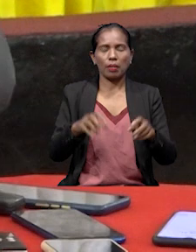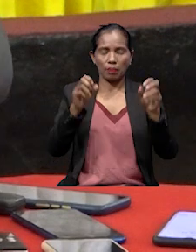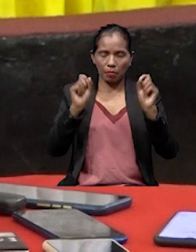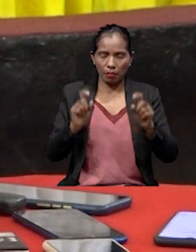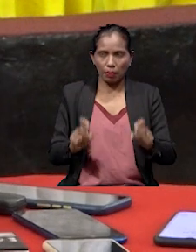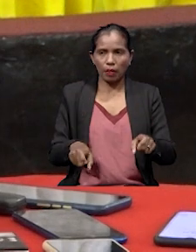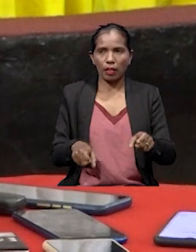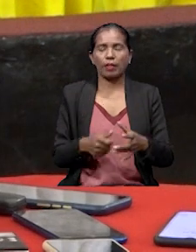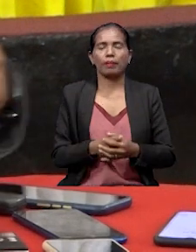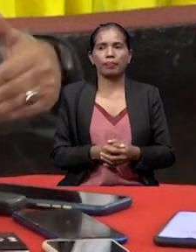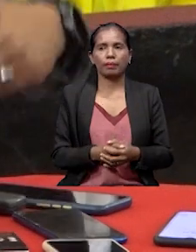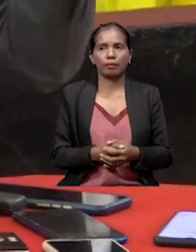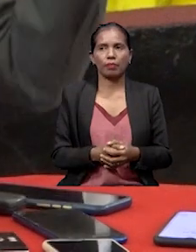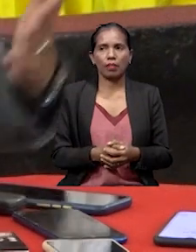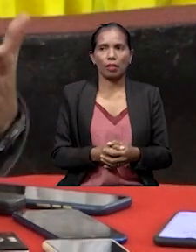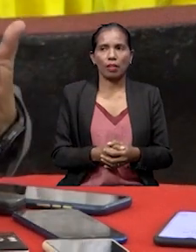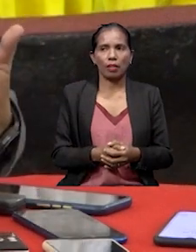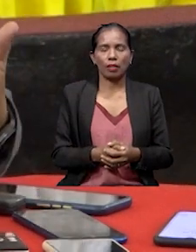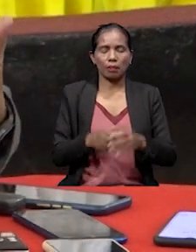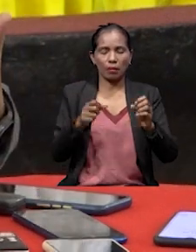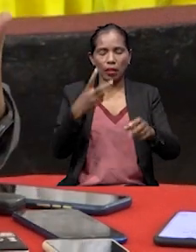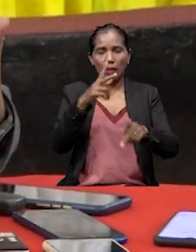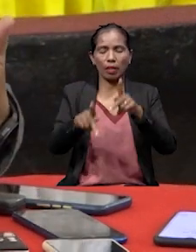para os mais jovens. Mas é para o melhor.